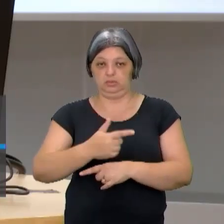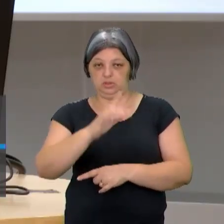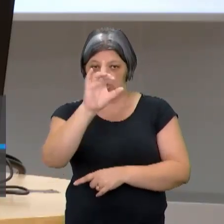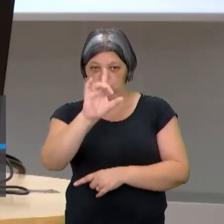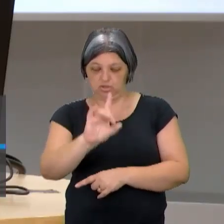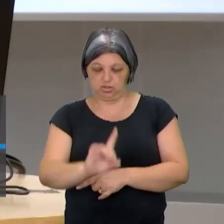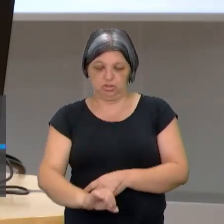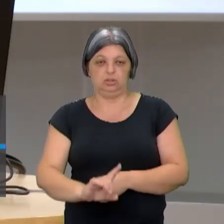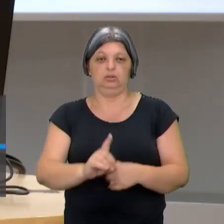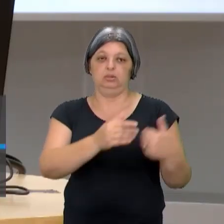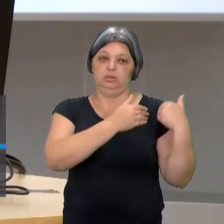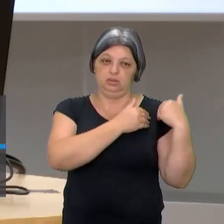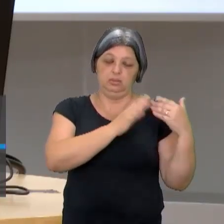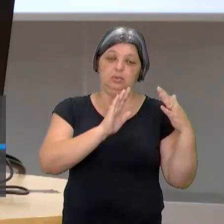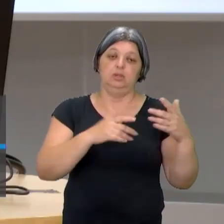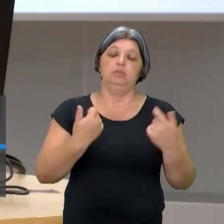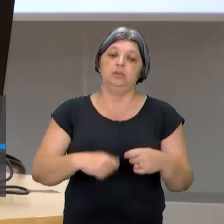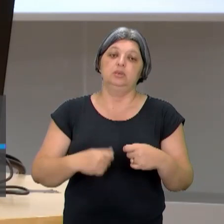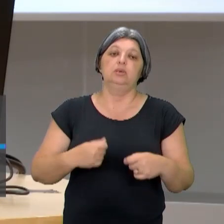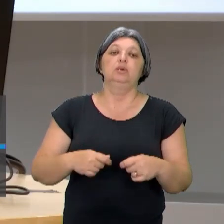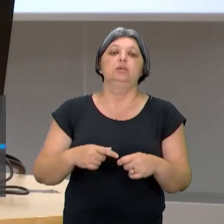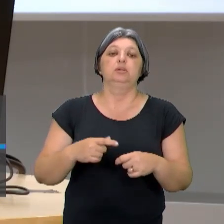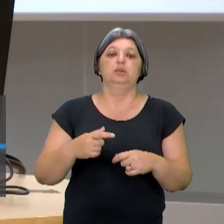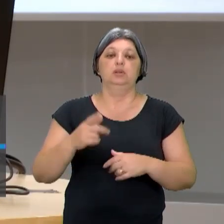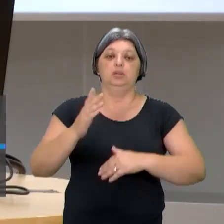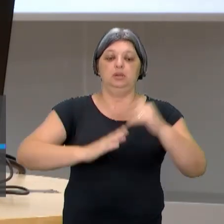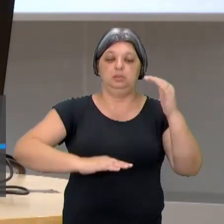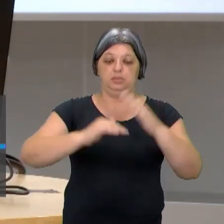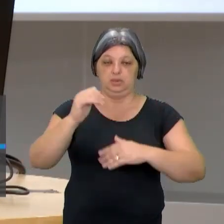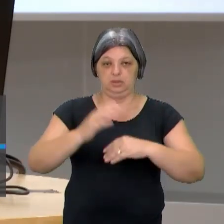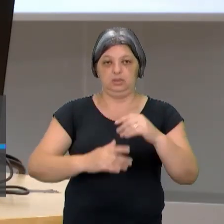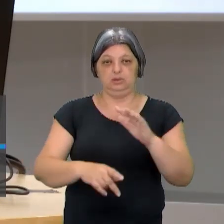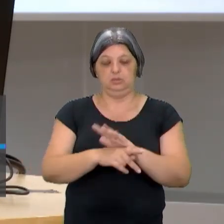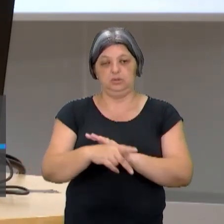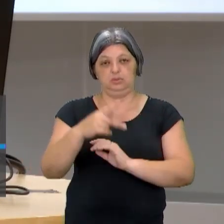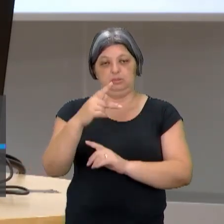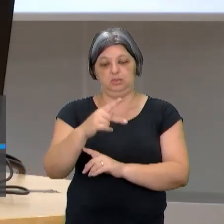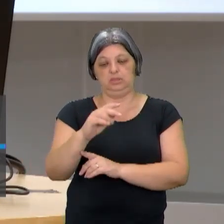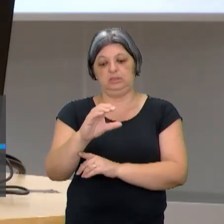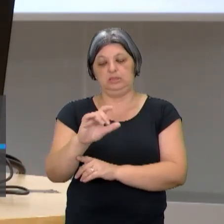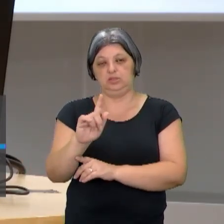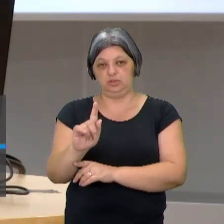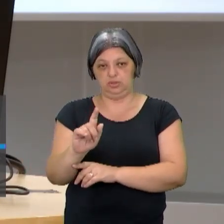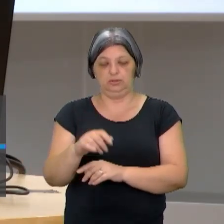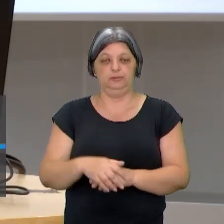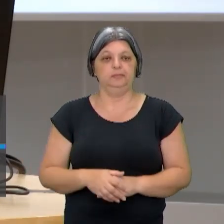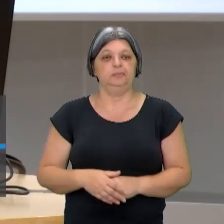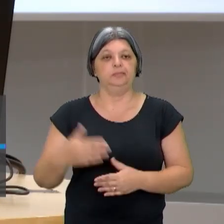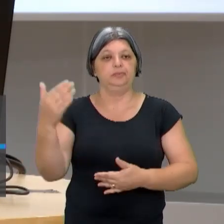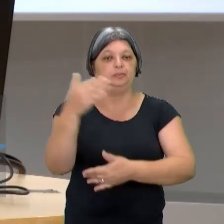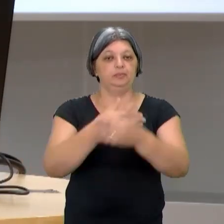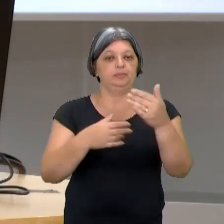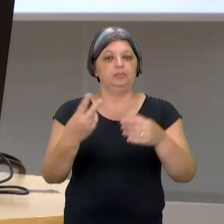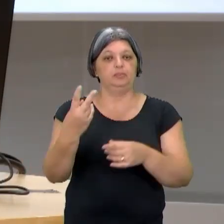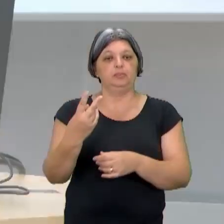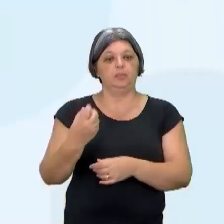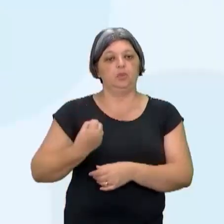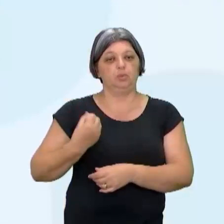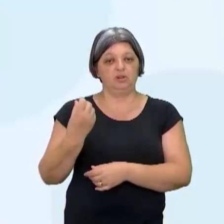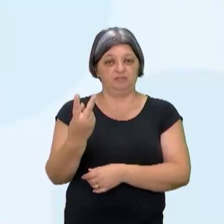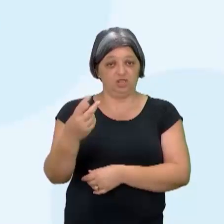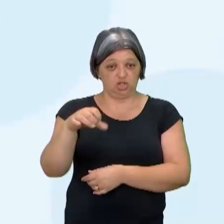sempre passando pelo PCG por conta das habilidades, tá bom? E o slide 29, ele mostra esse gabarito para